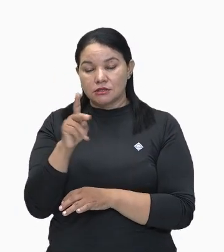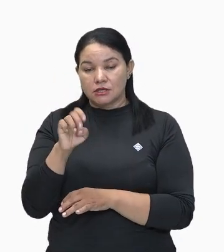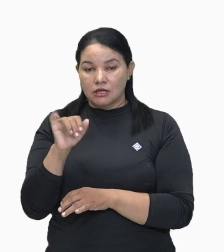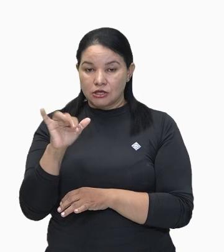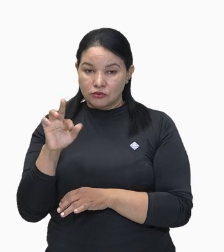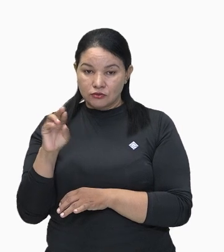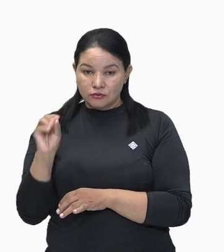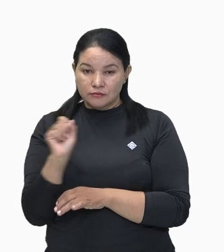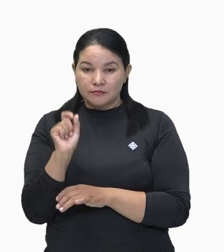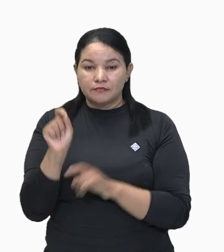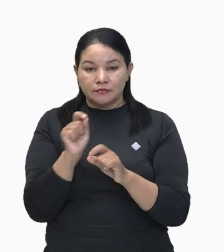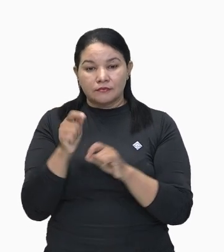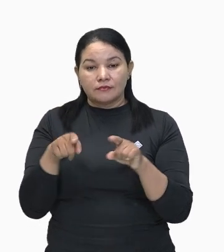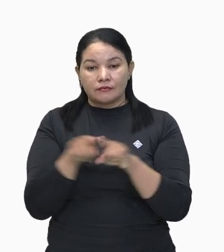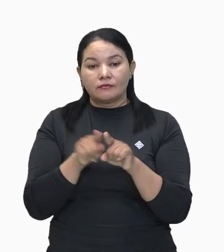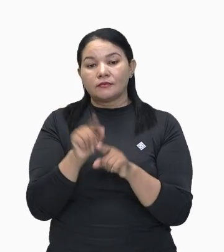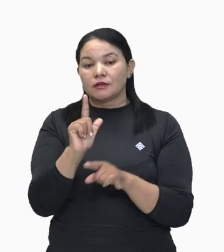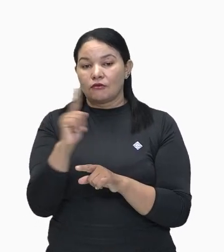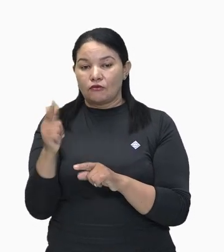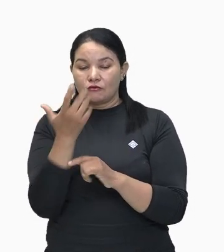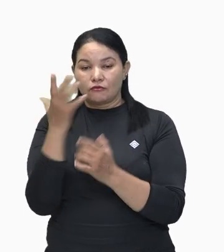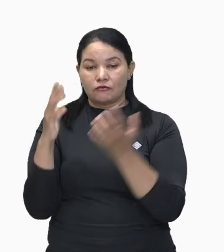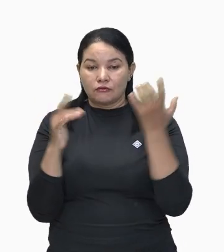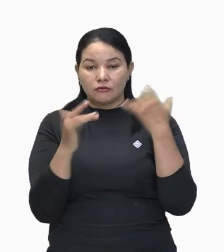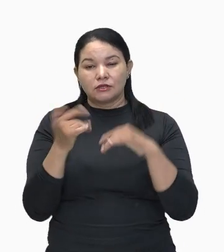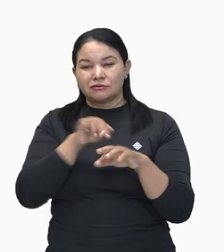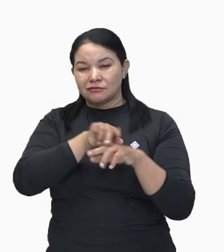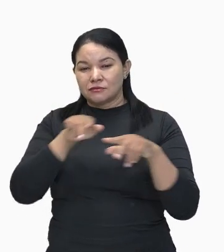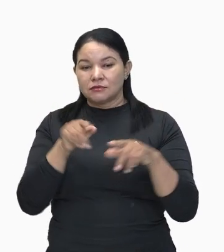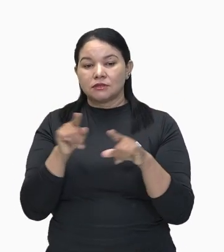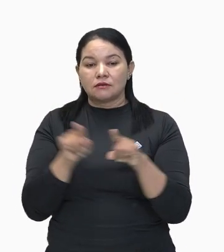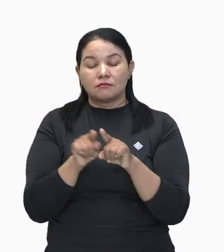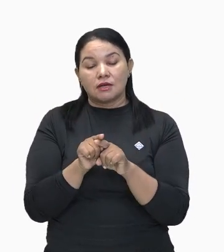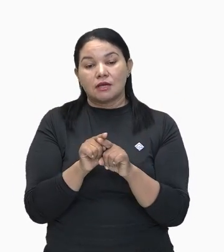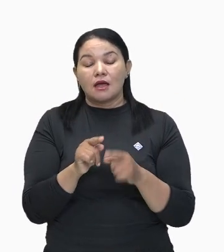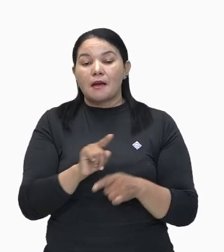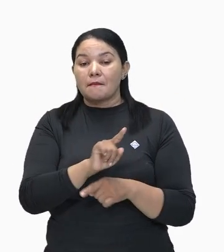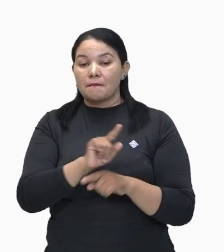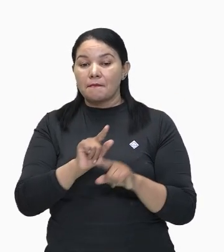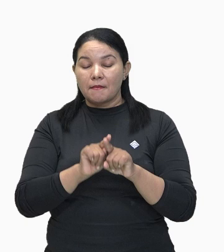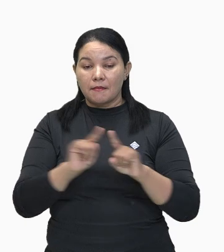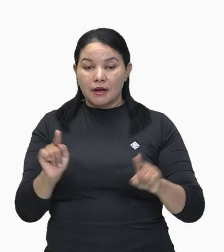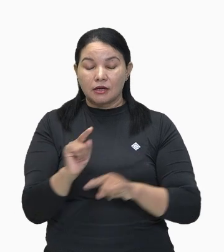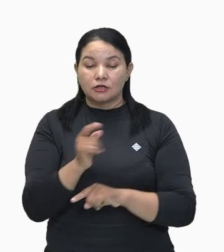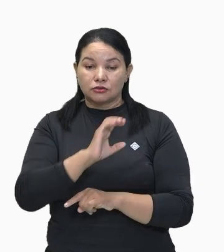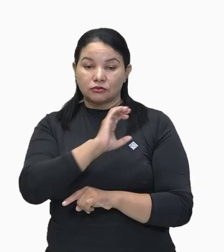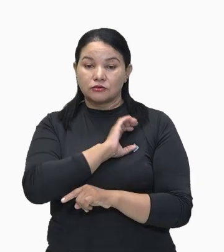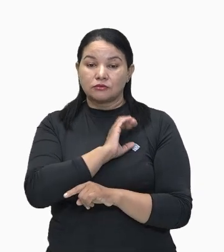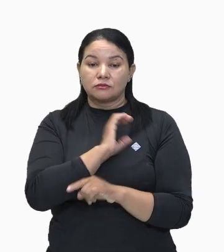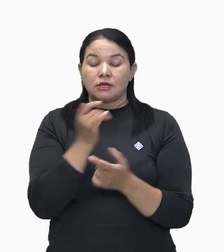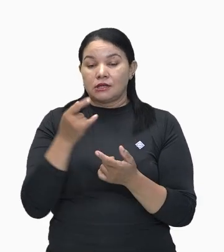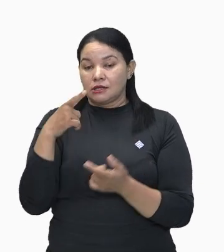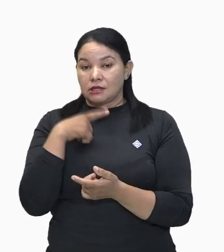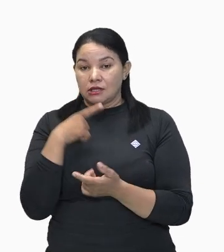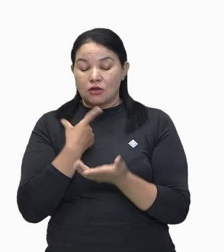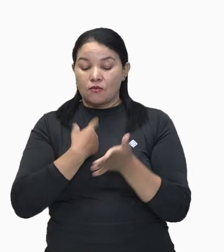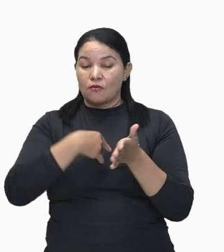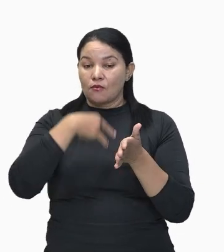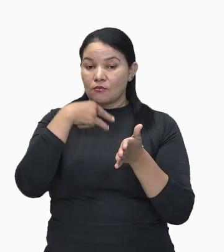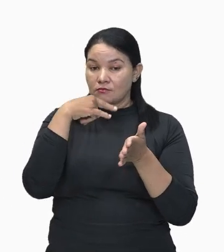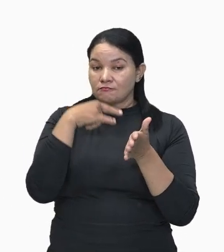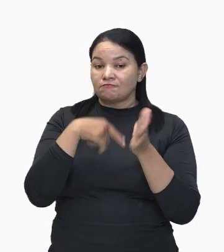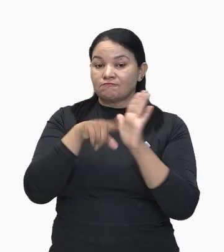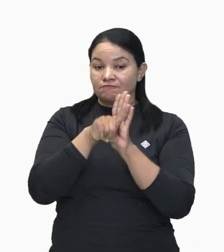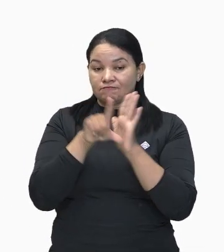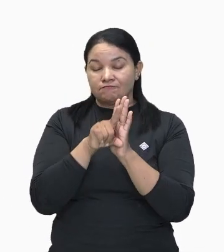da floresta de coníferas. No entanto, o Canadá ele possui uma legislação, uma fiscalização ambiental